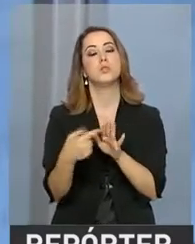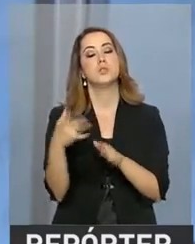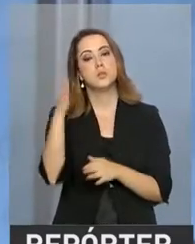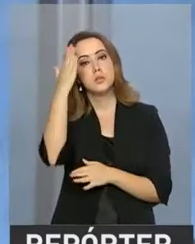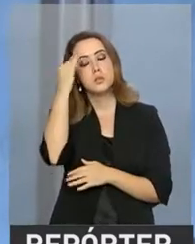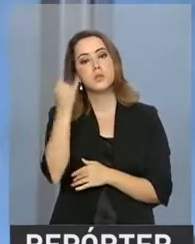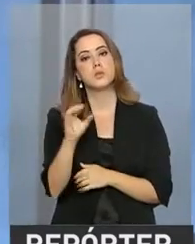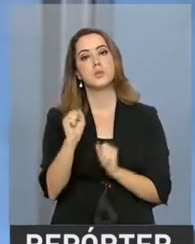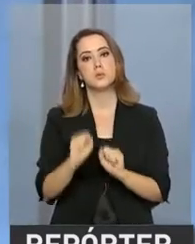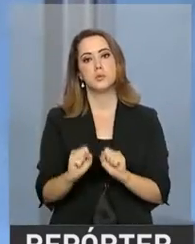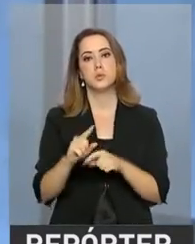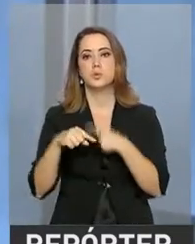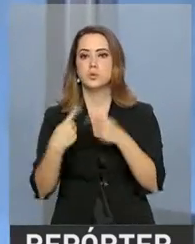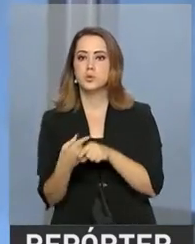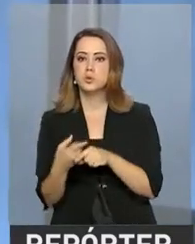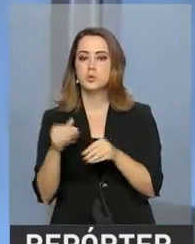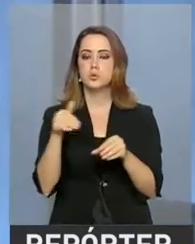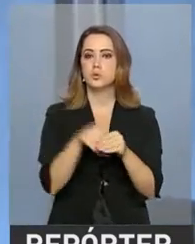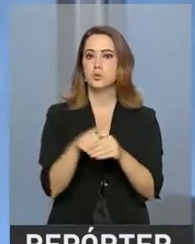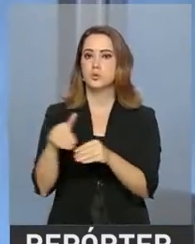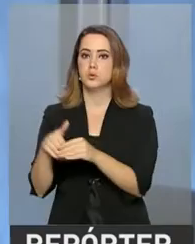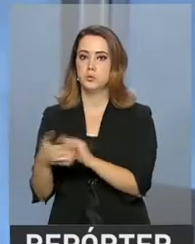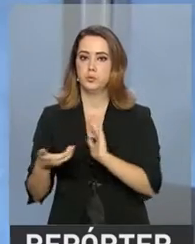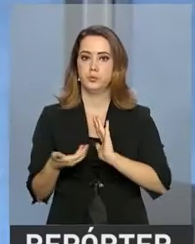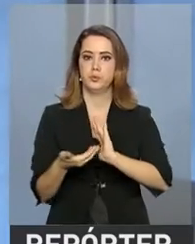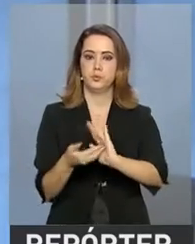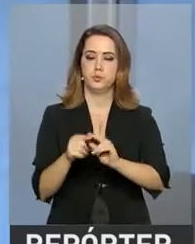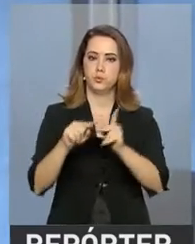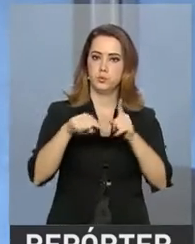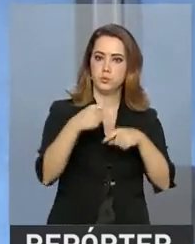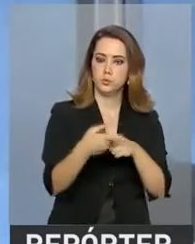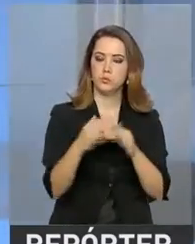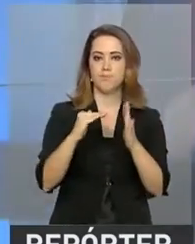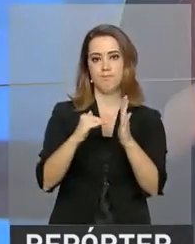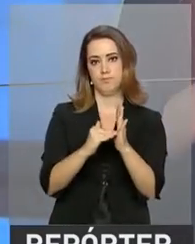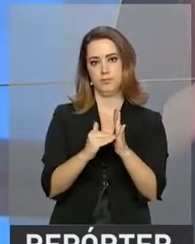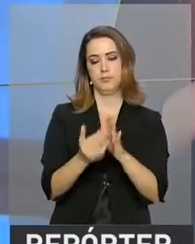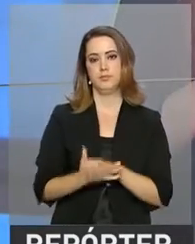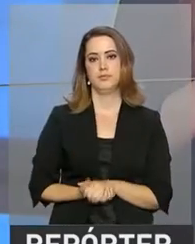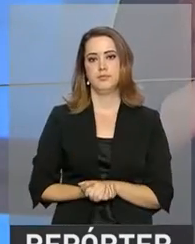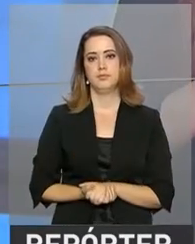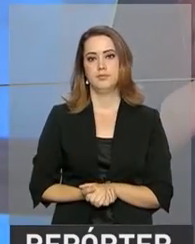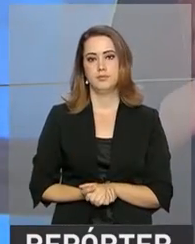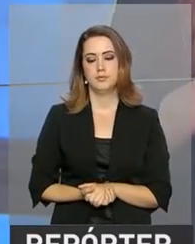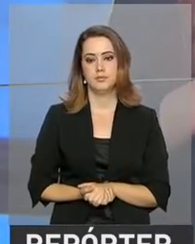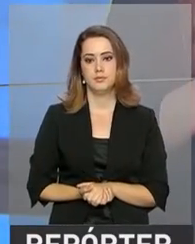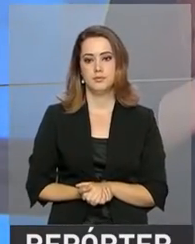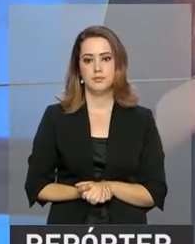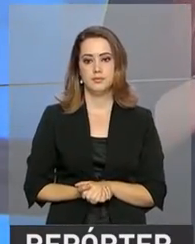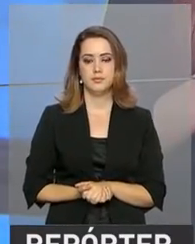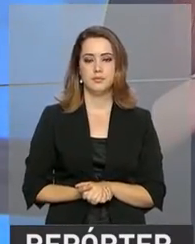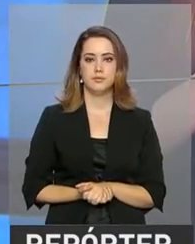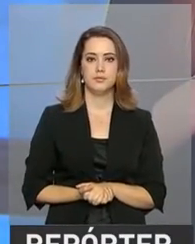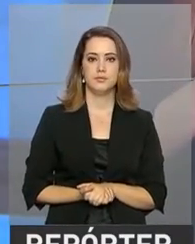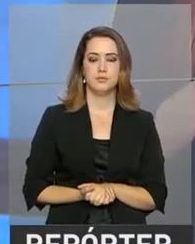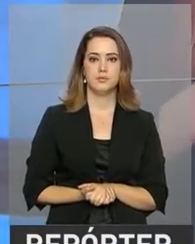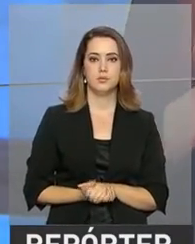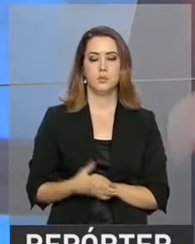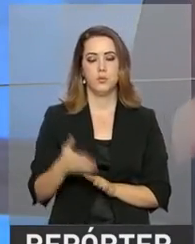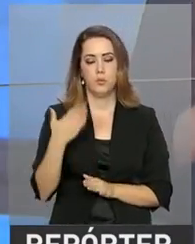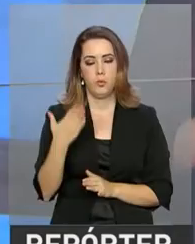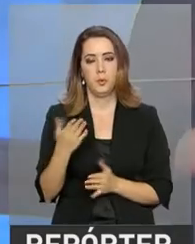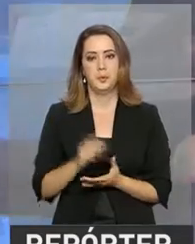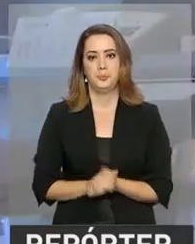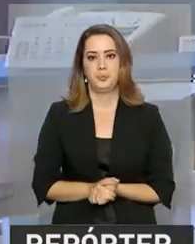ser discutida e votada na Câmara para seguir para o Senado. Zé Luiz. Obrigado, Carolina, pela sua participação e as informações ao